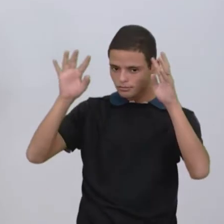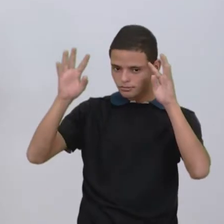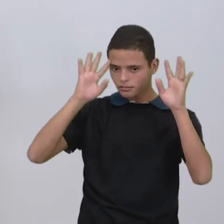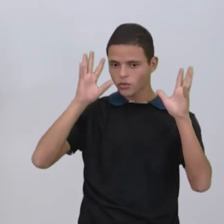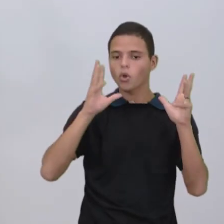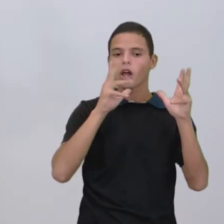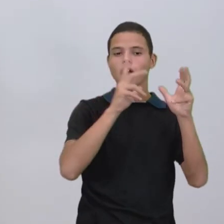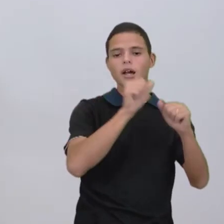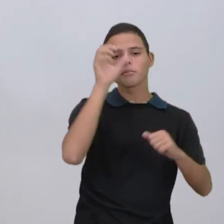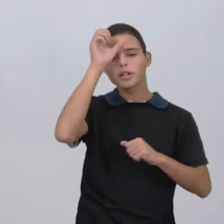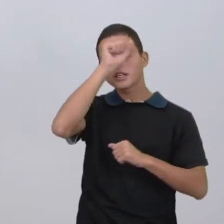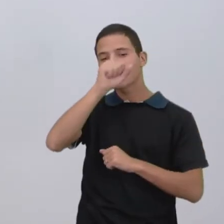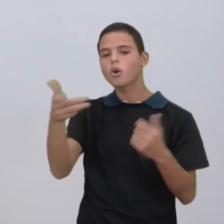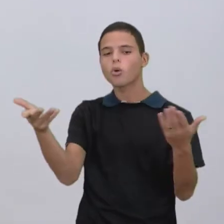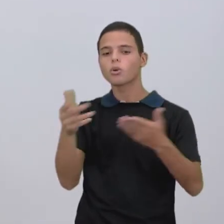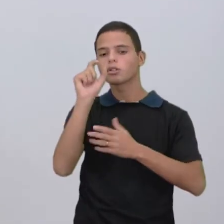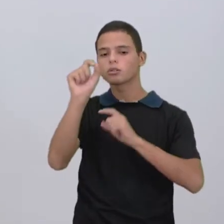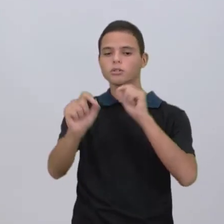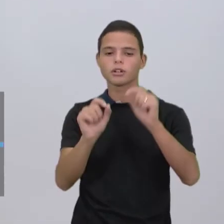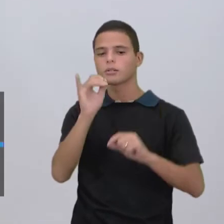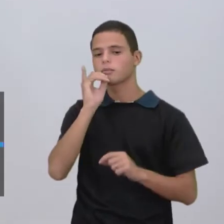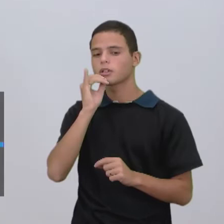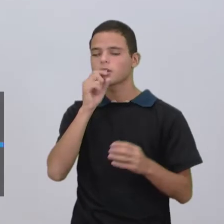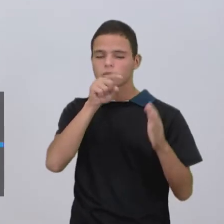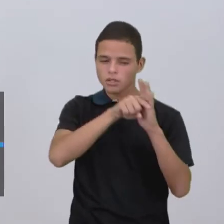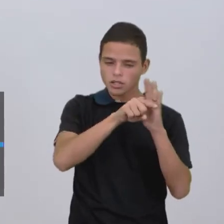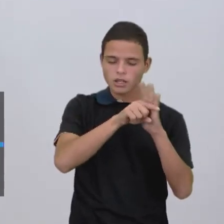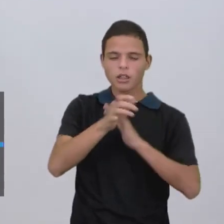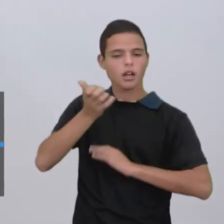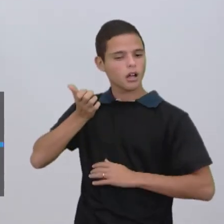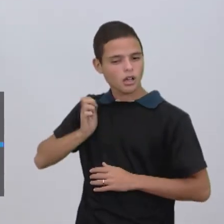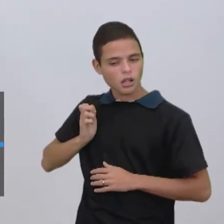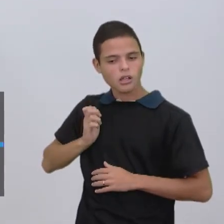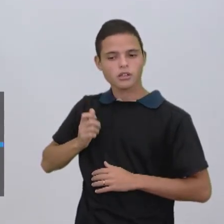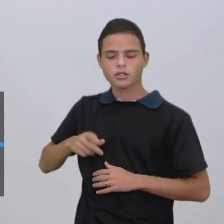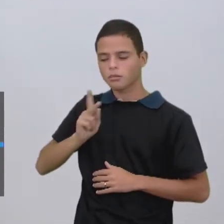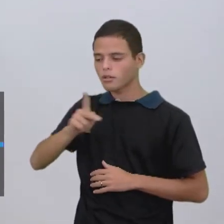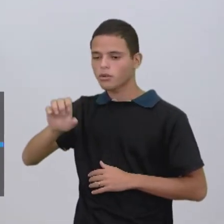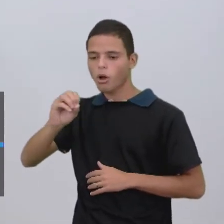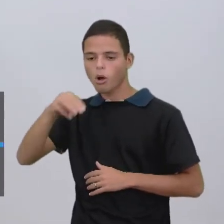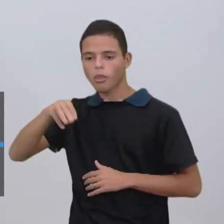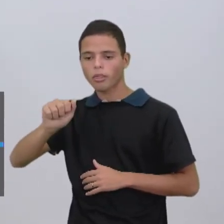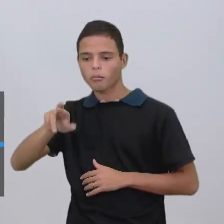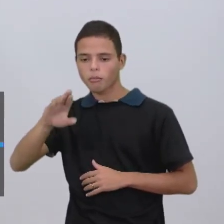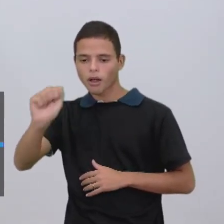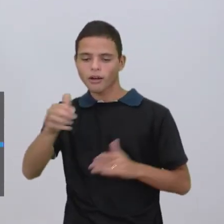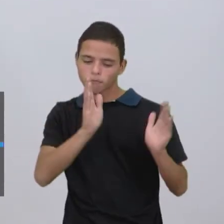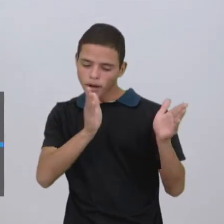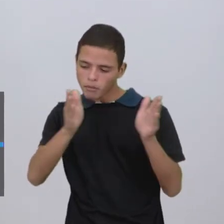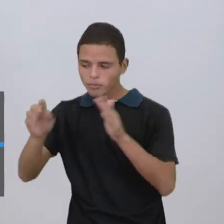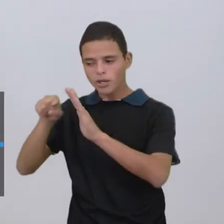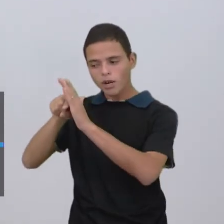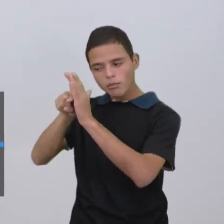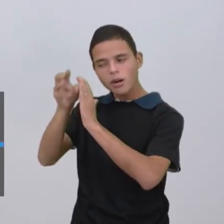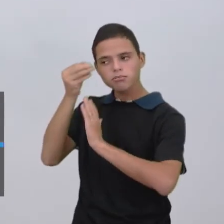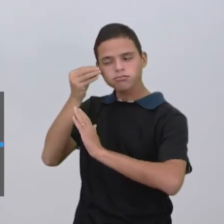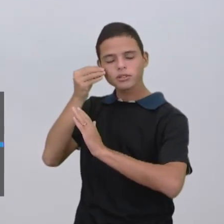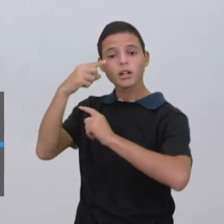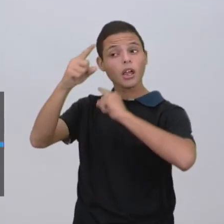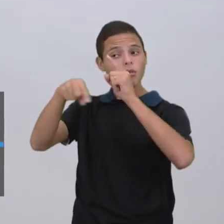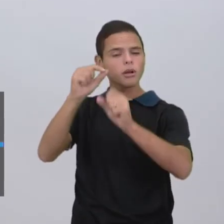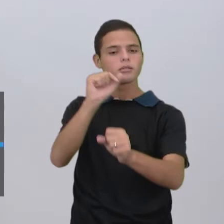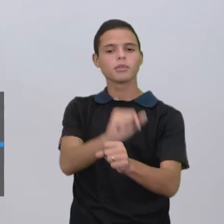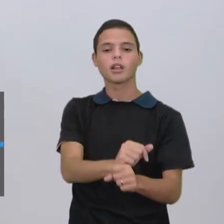gente viu hoje. Tá. Então, a gente está falando de quê? Pesquisa estatística. O professor Osmar estava falando de passo a passo da pesquisa. E aí, a gente parou